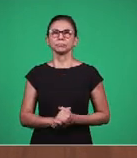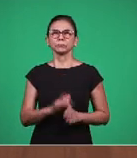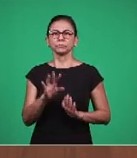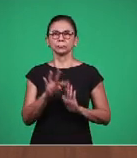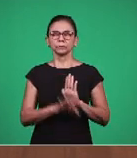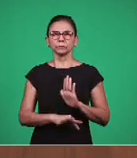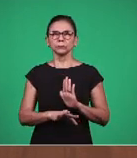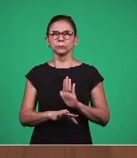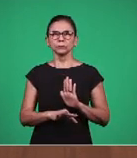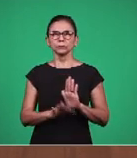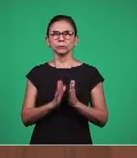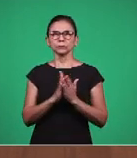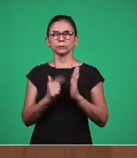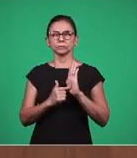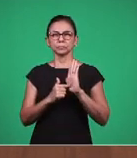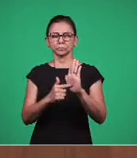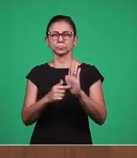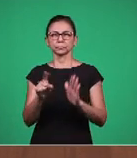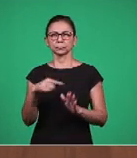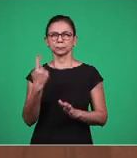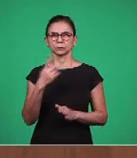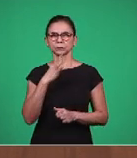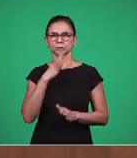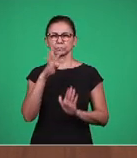não me recordo o texto que todo mundo conhece.